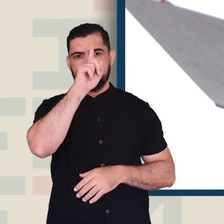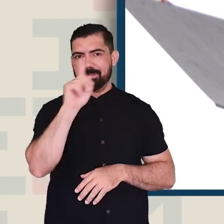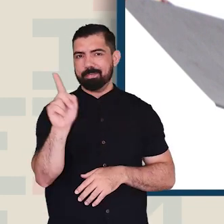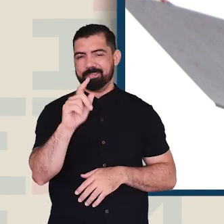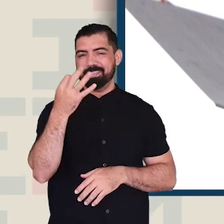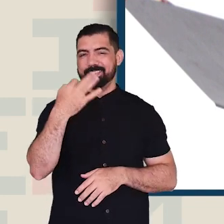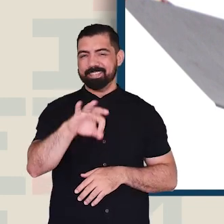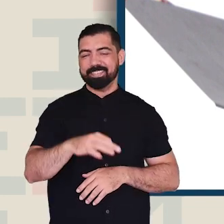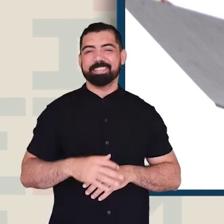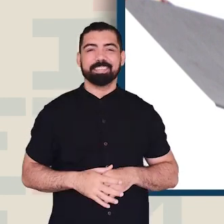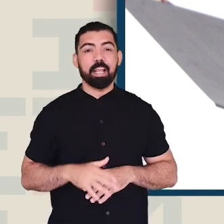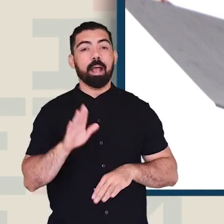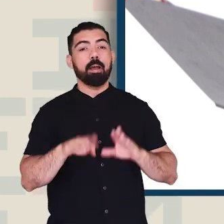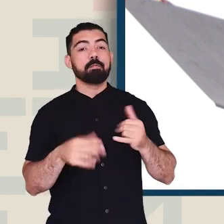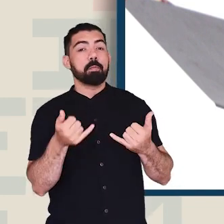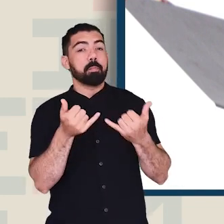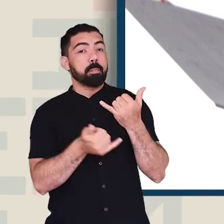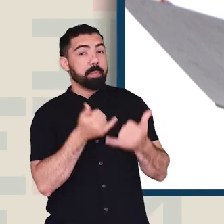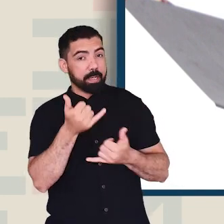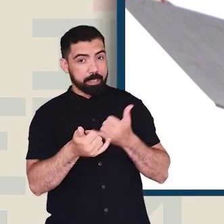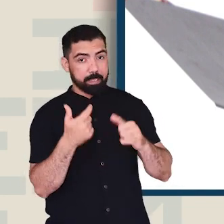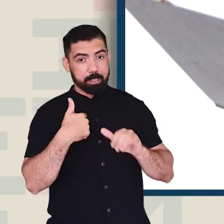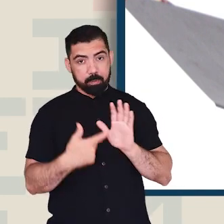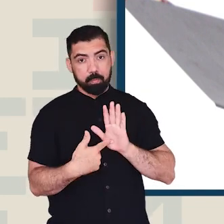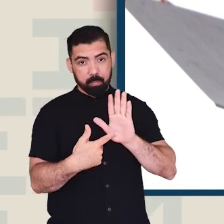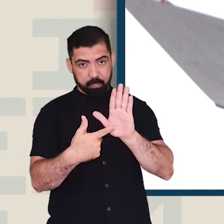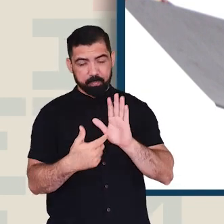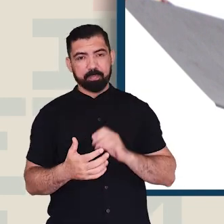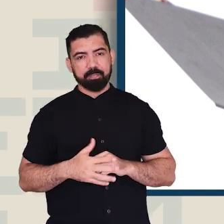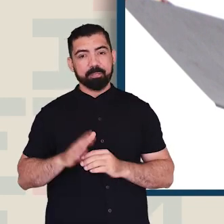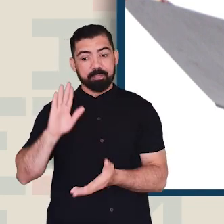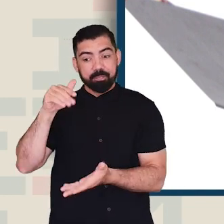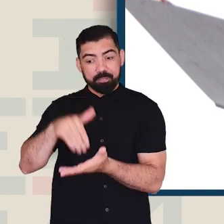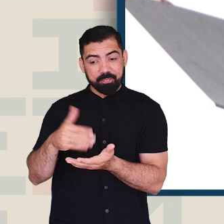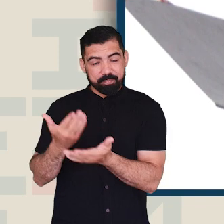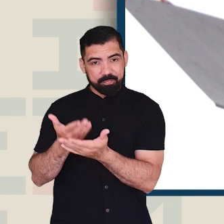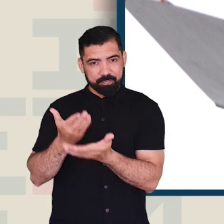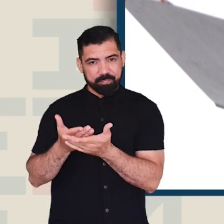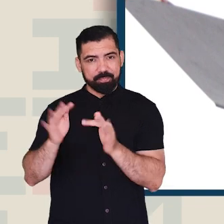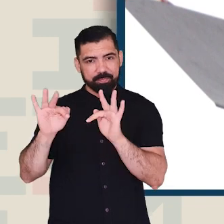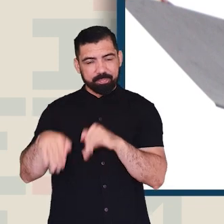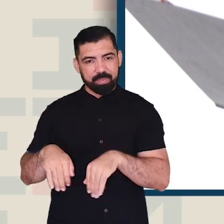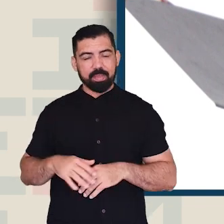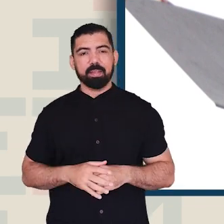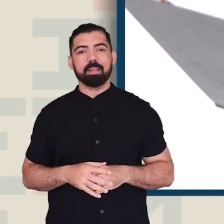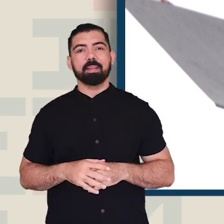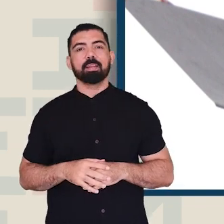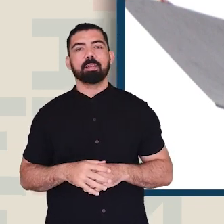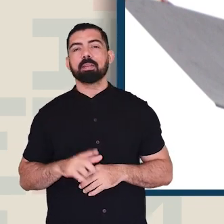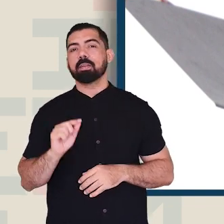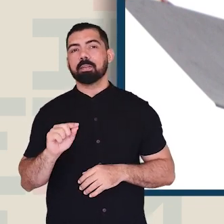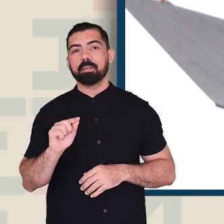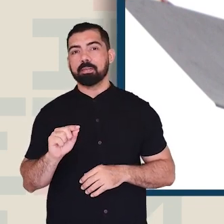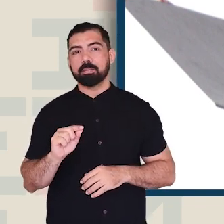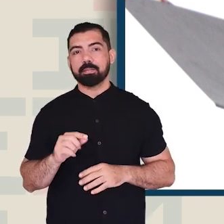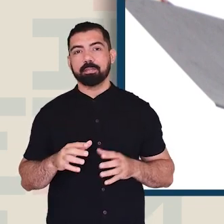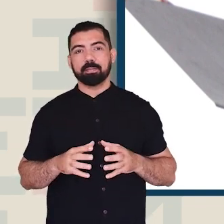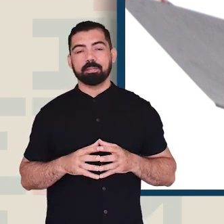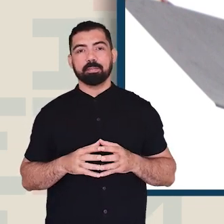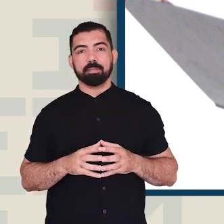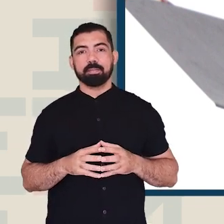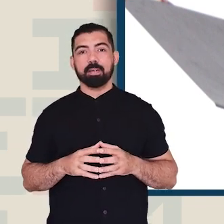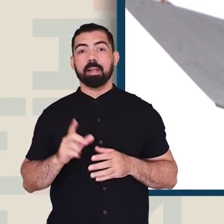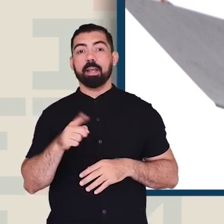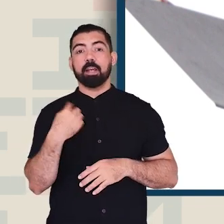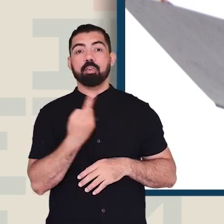eu fazia umas brincadeiras que eu vou mostrar aqui no final da aula, no final dessa aula, que a